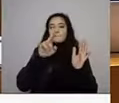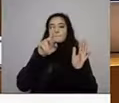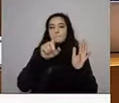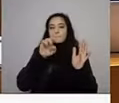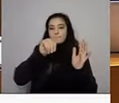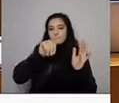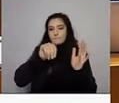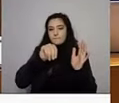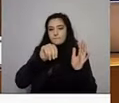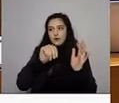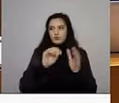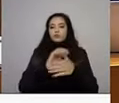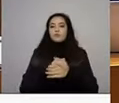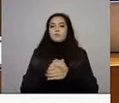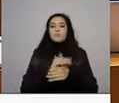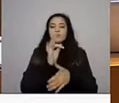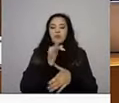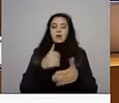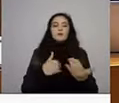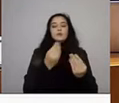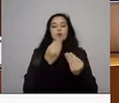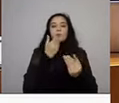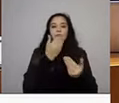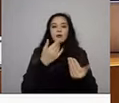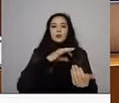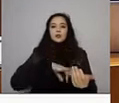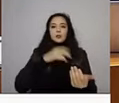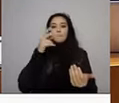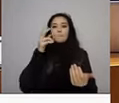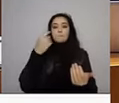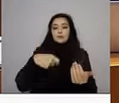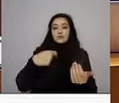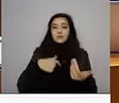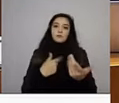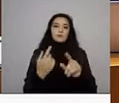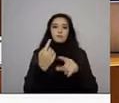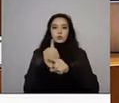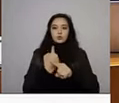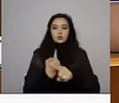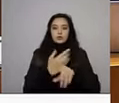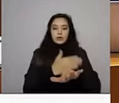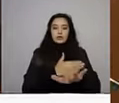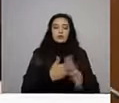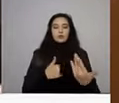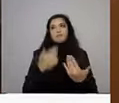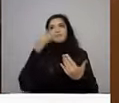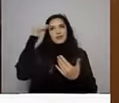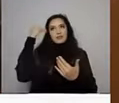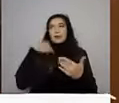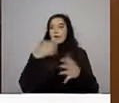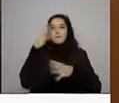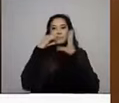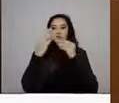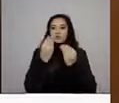Muito obrigado, Sr. Presidente. Só um ponto prévio, dizer que não estive cá na última Assembleia, que já tinha saudades disto, aprende-se muito aqui. Hoje no